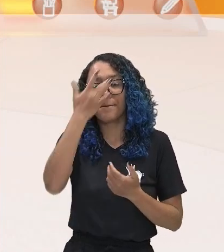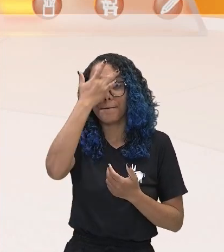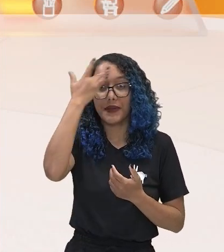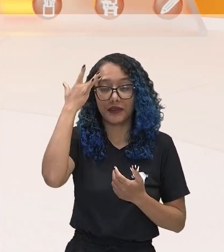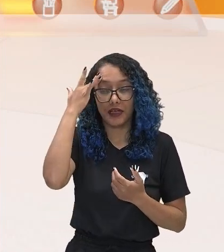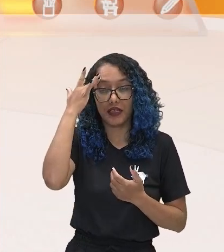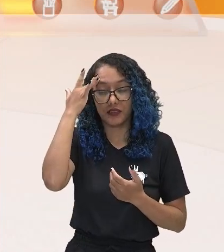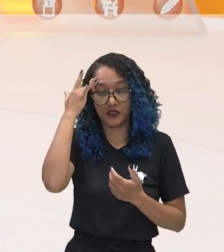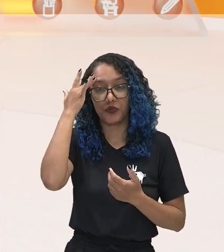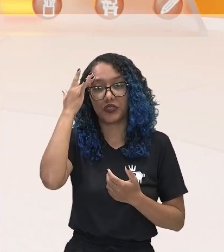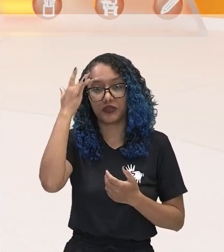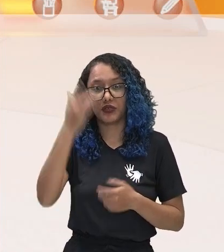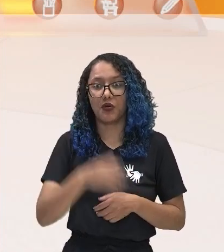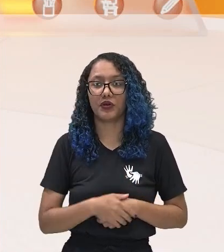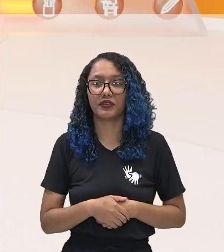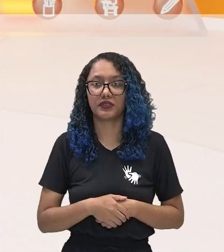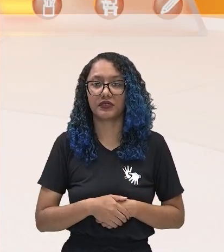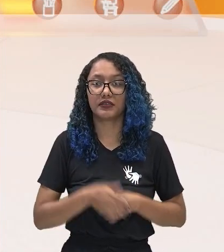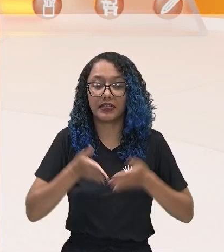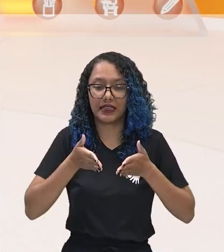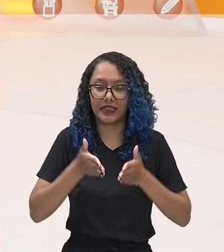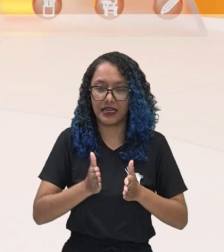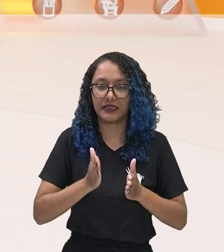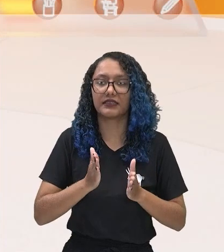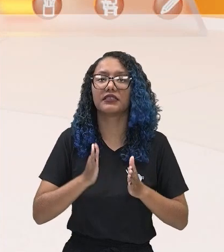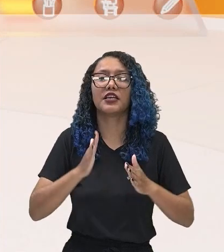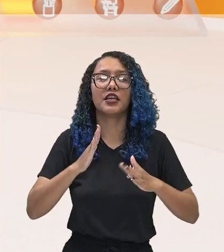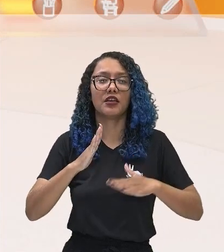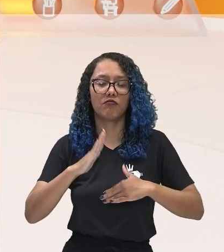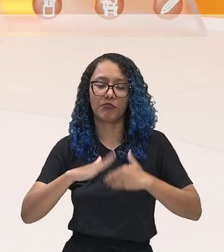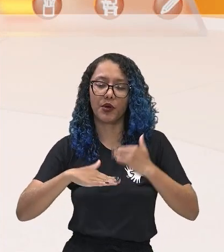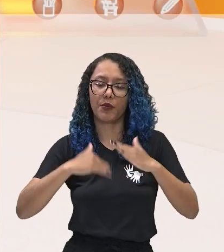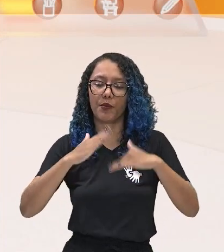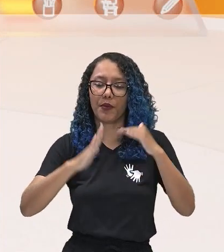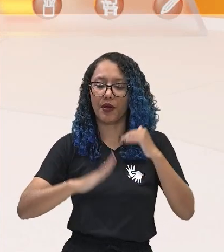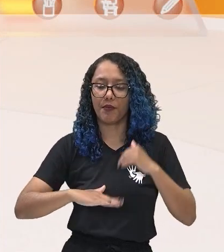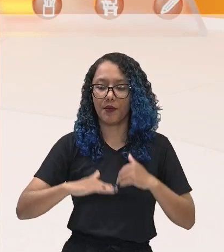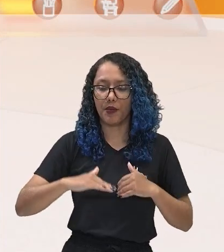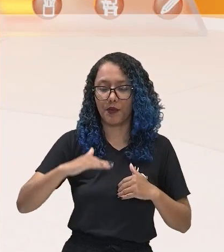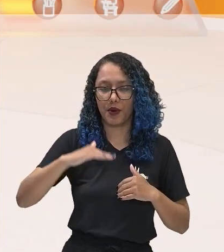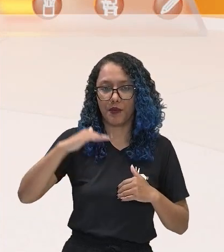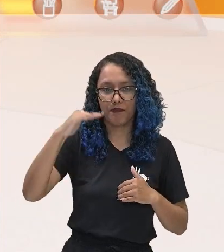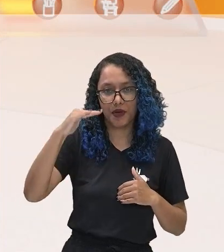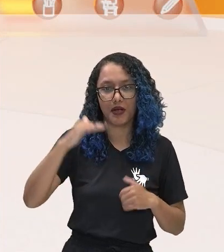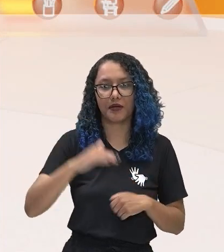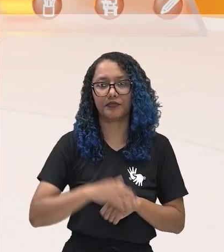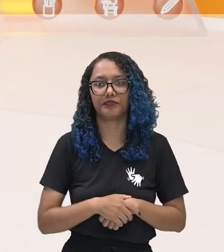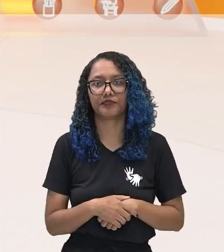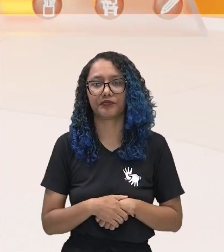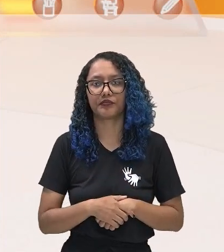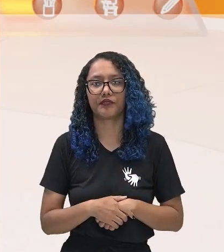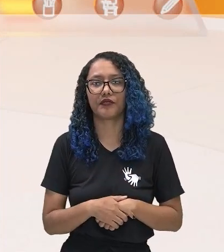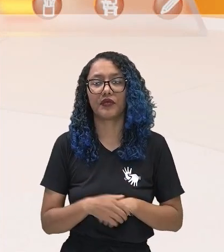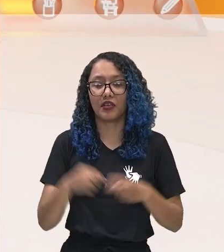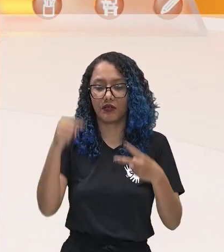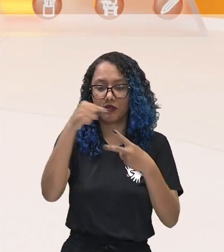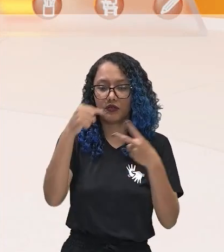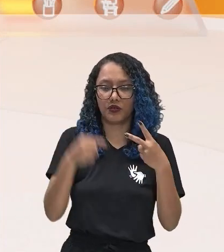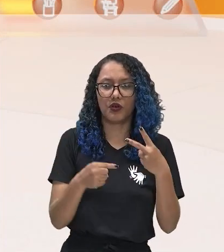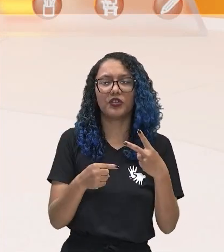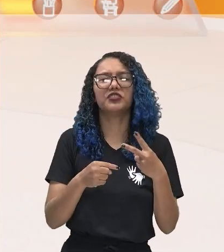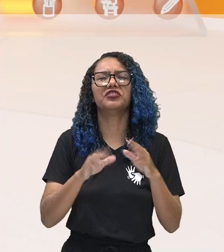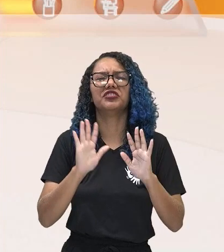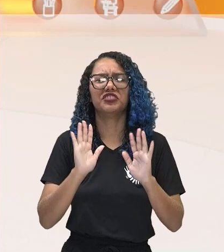mundo e ele começa a se construir. Essa ideia do ser em si e ser para si, ela vem de muita discussão